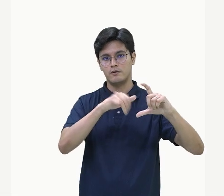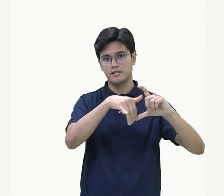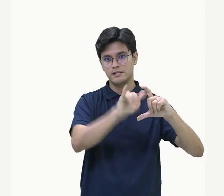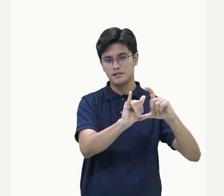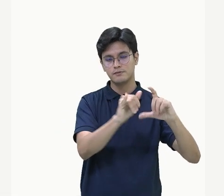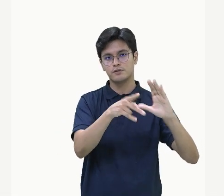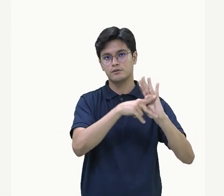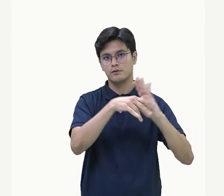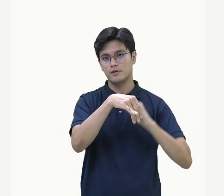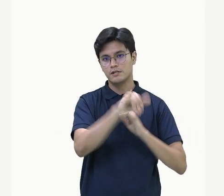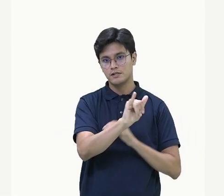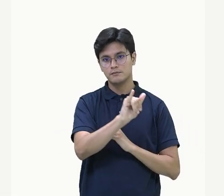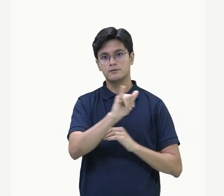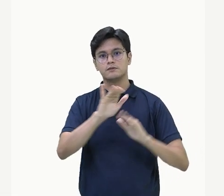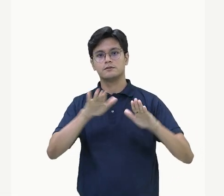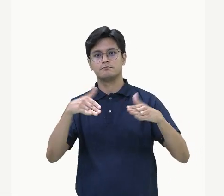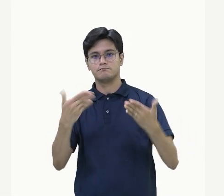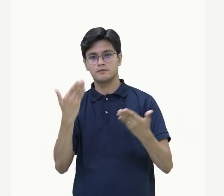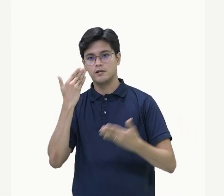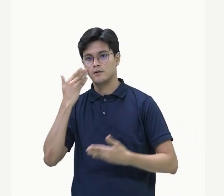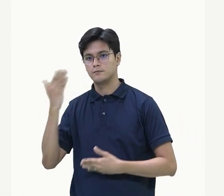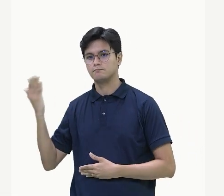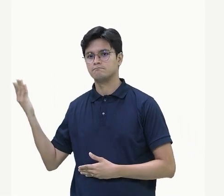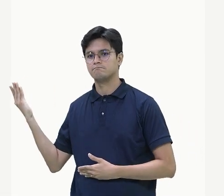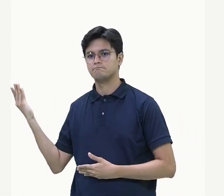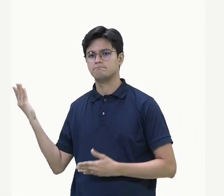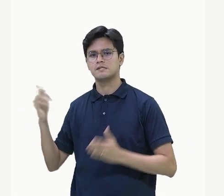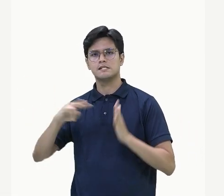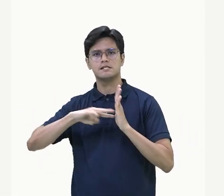B. Então, o que isso quer dizer?